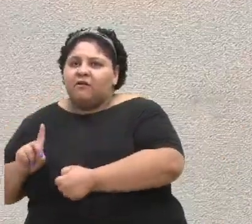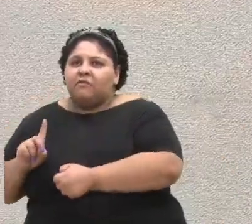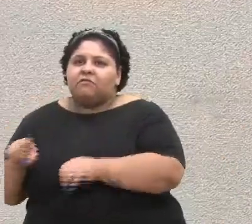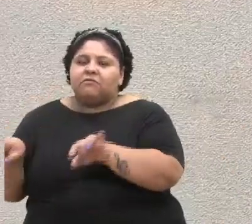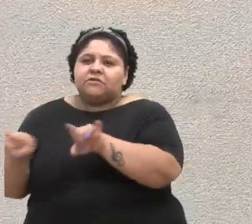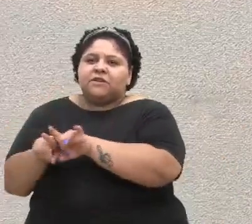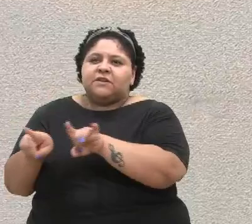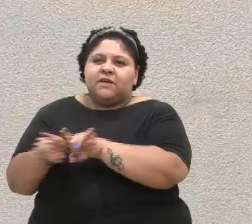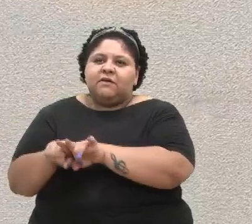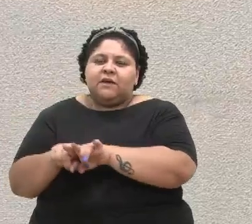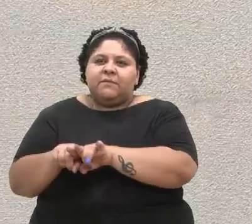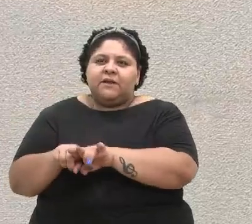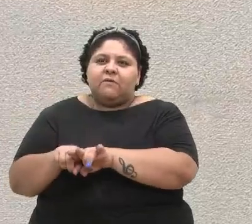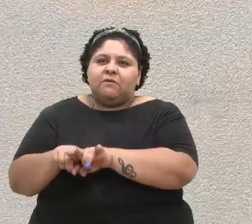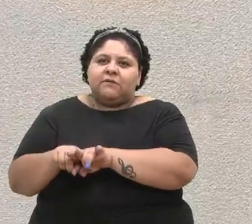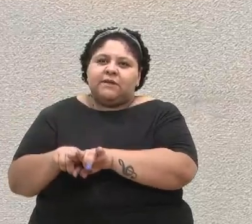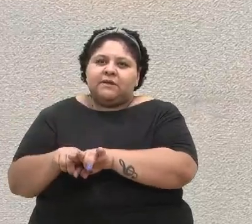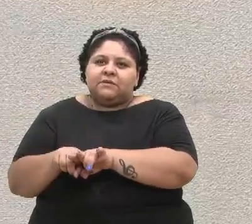vai taxar o IAD.